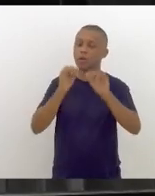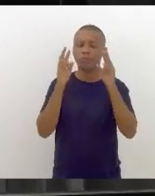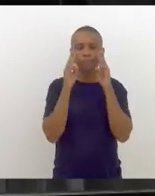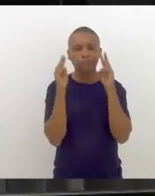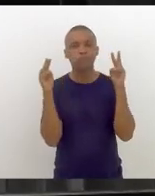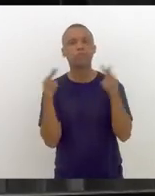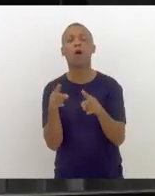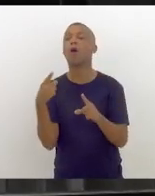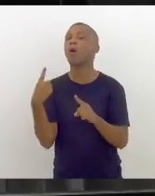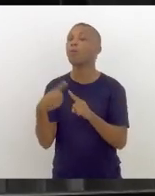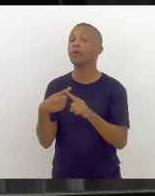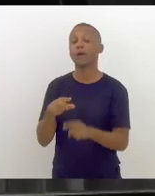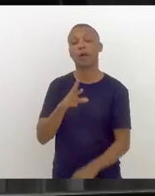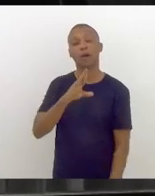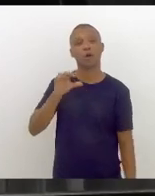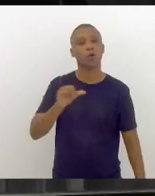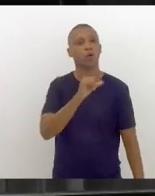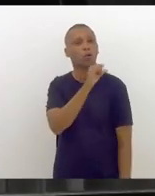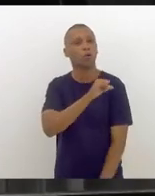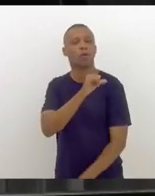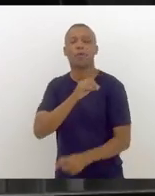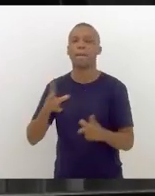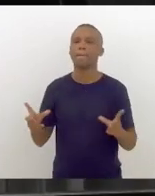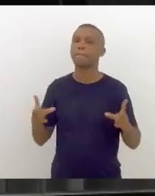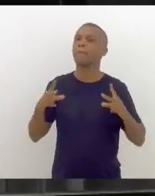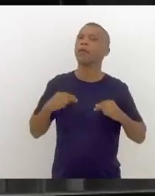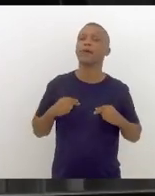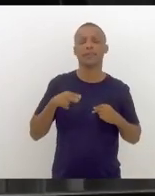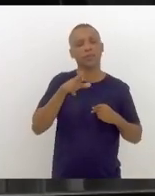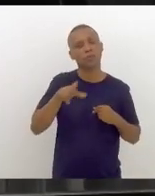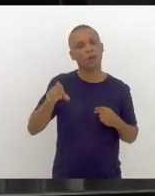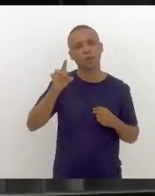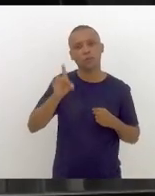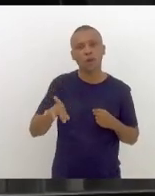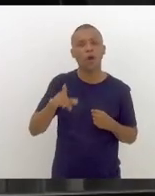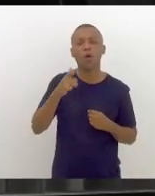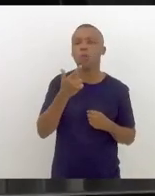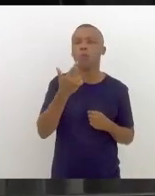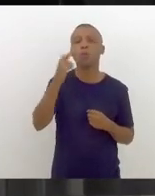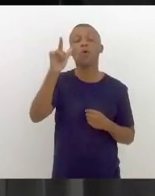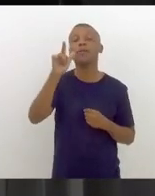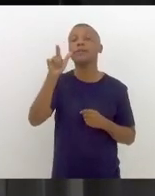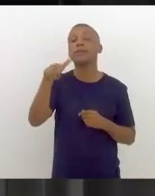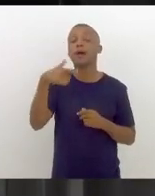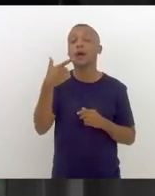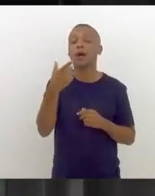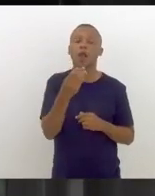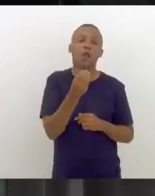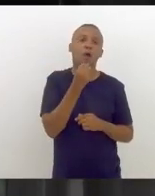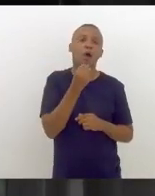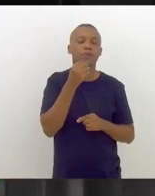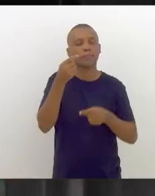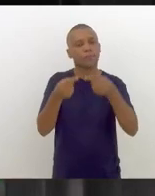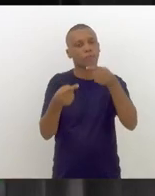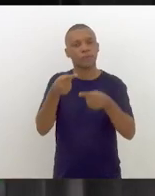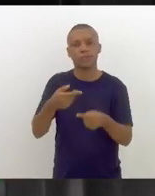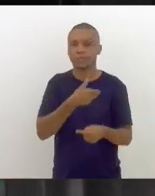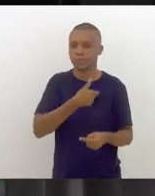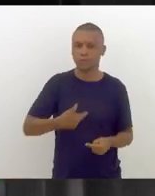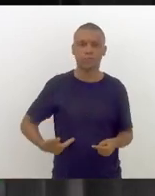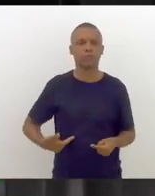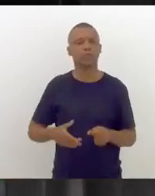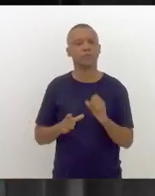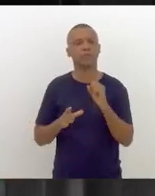porque o Rio de Janeiro merece não só uma outra lógica de política pública de segurança como também